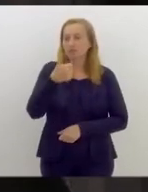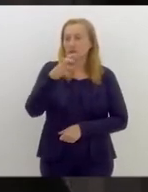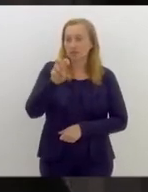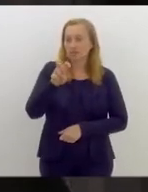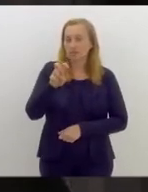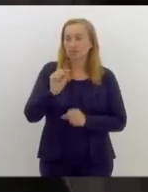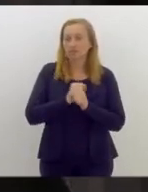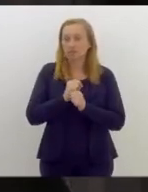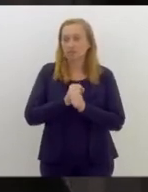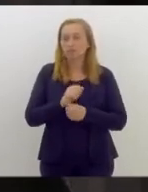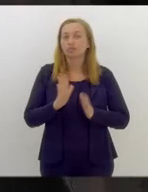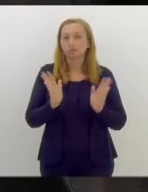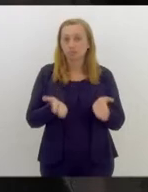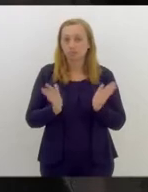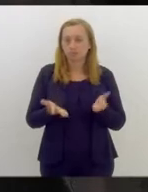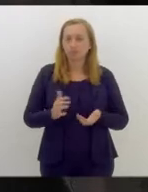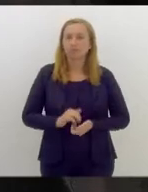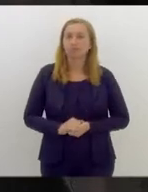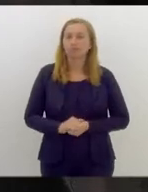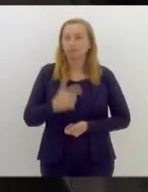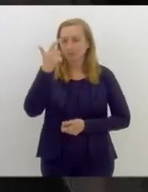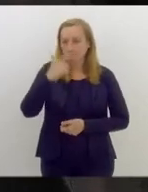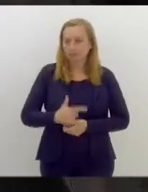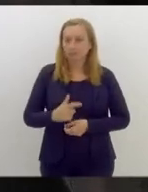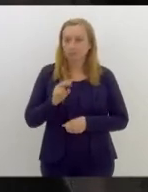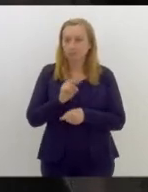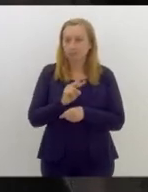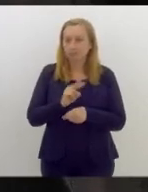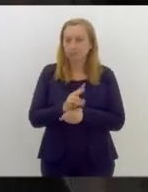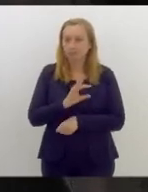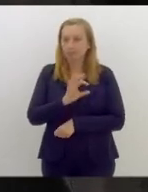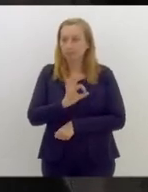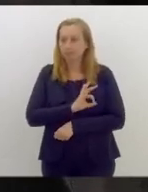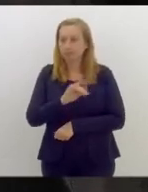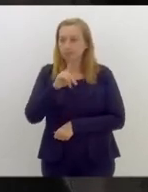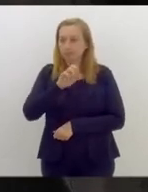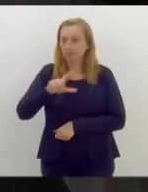anos. Hoje, sou inspetor de Polícia Penal.